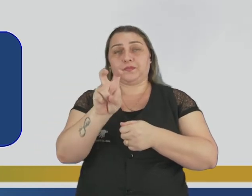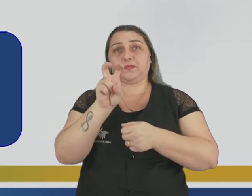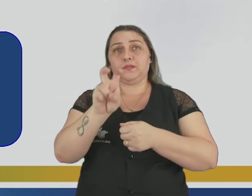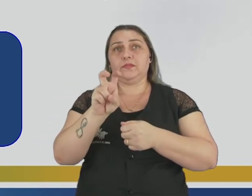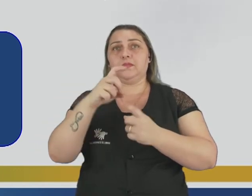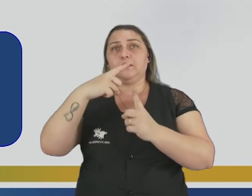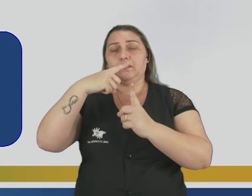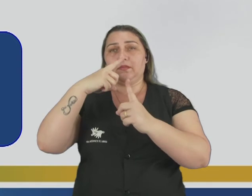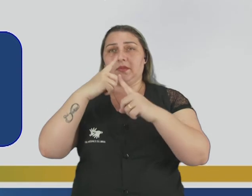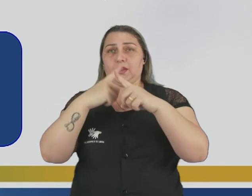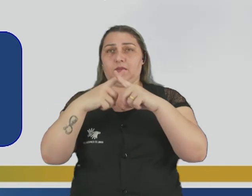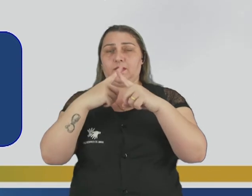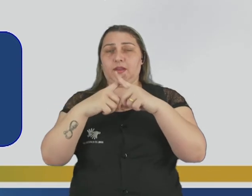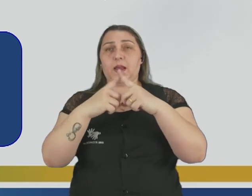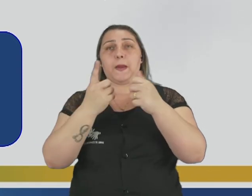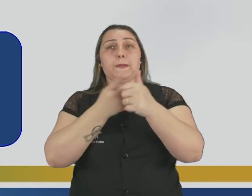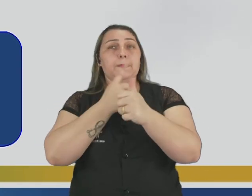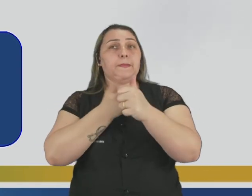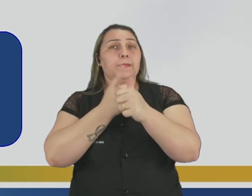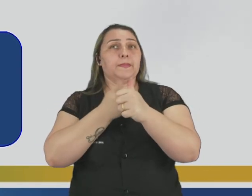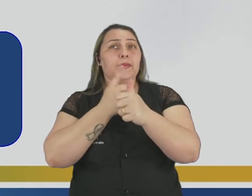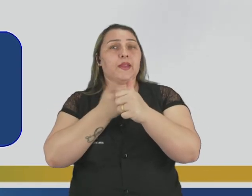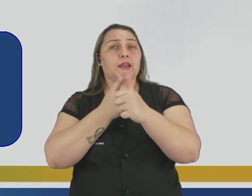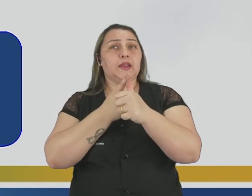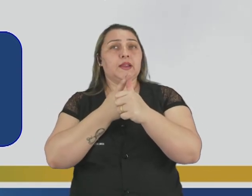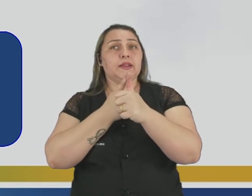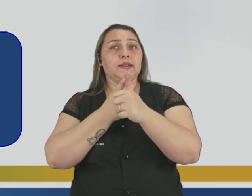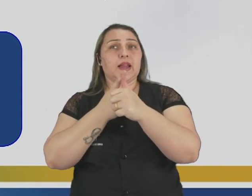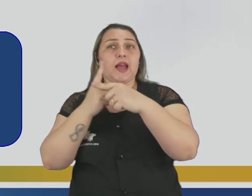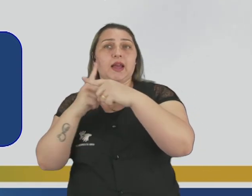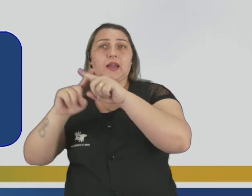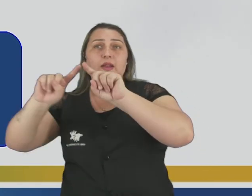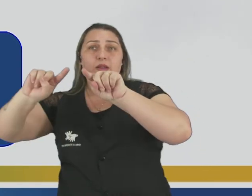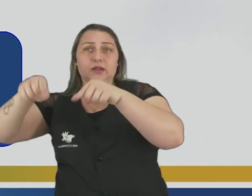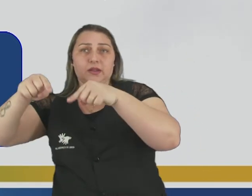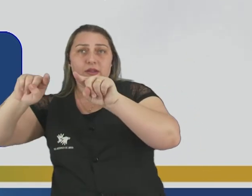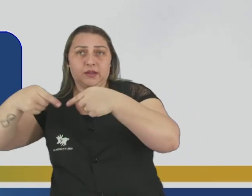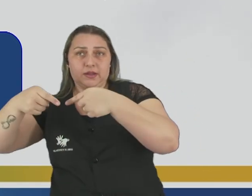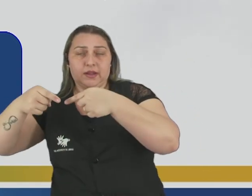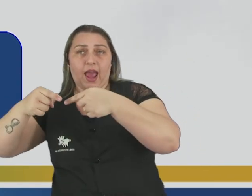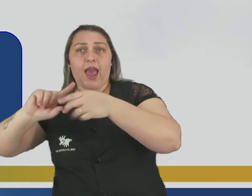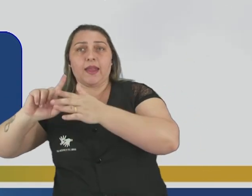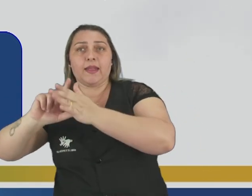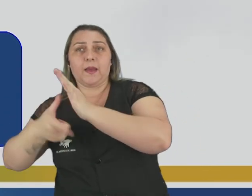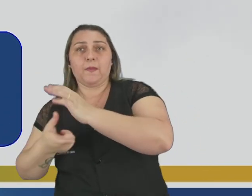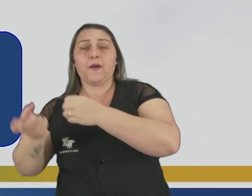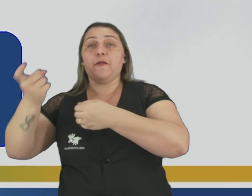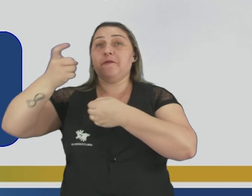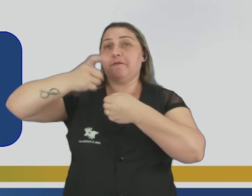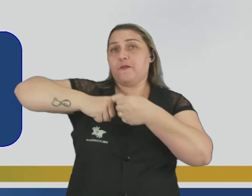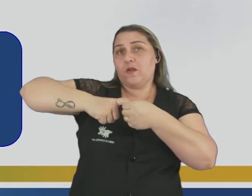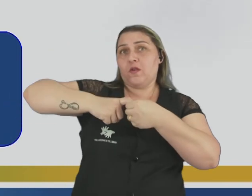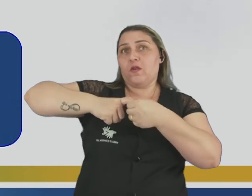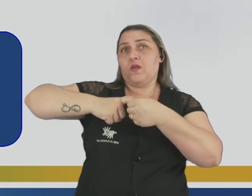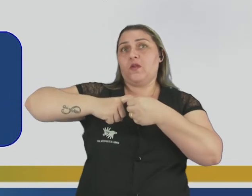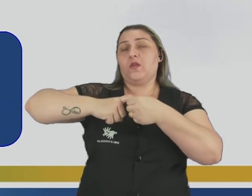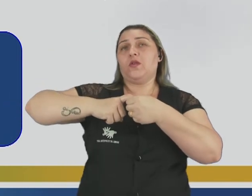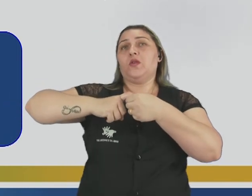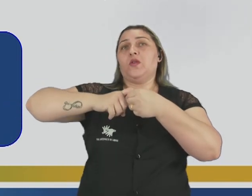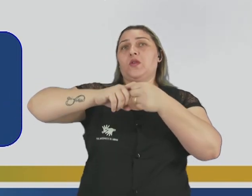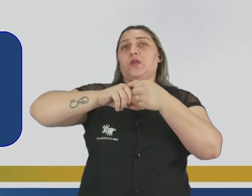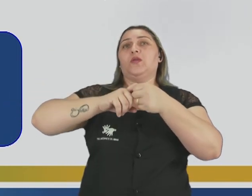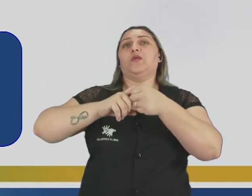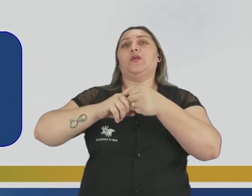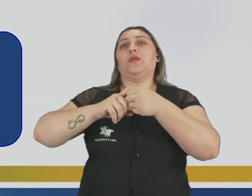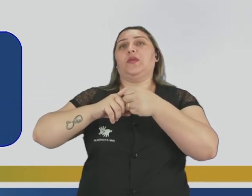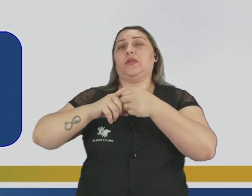5 vezes, eu primeiro vou fazer a adição do que está entre parênteses, né? 8 mais 9. E